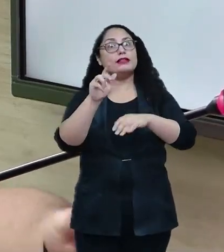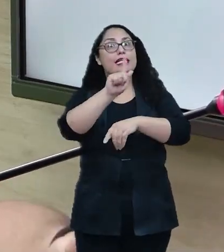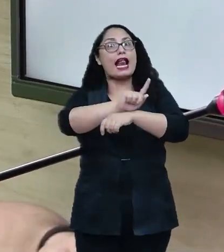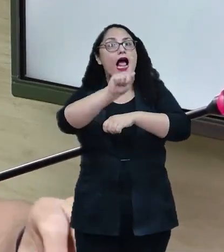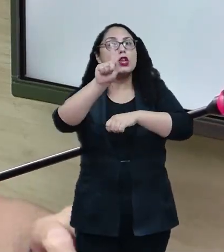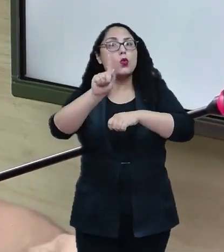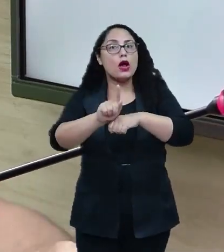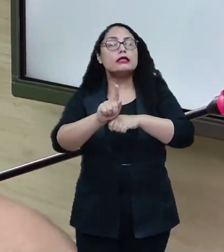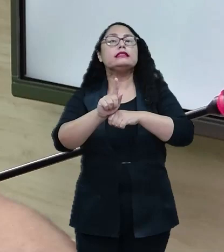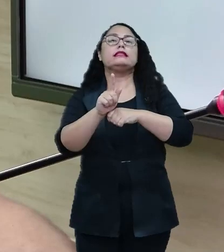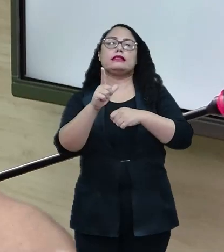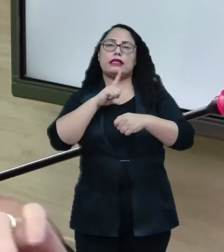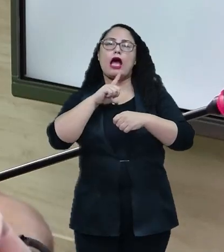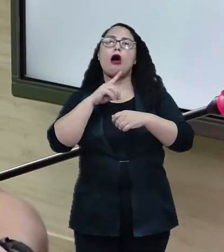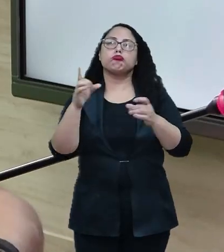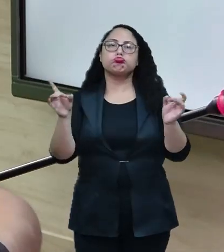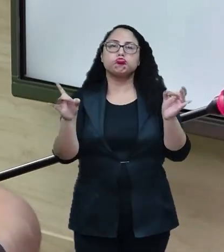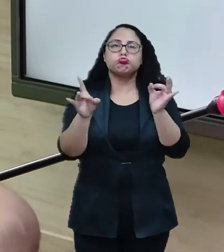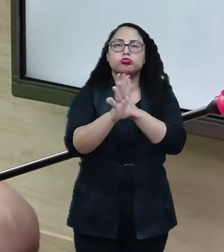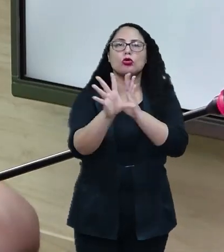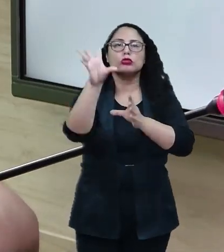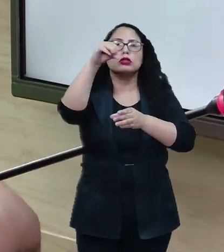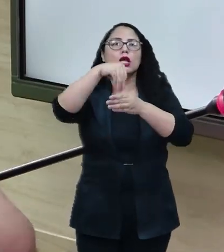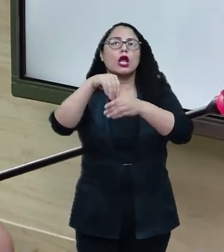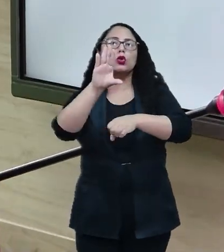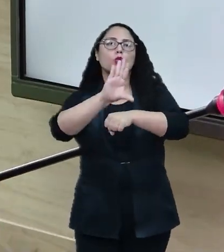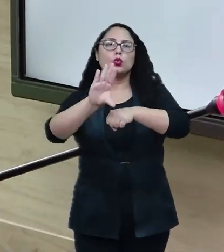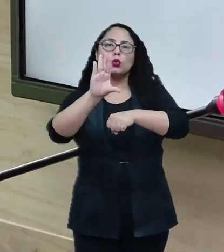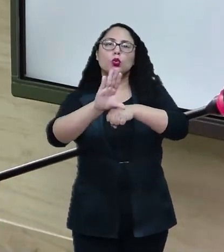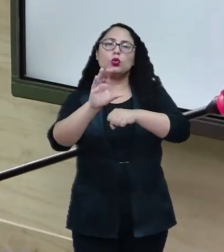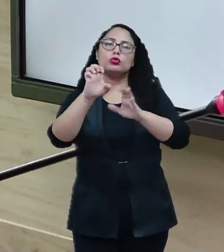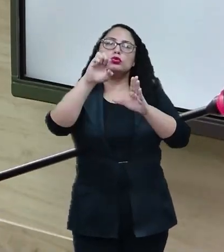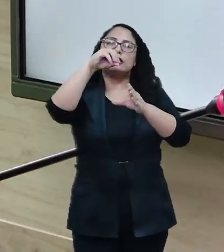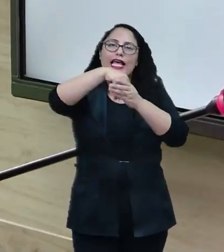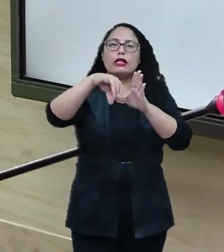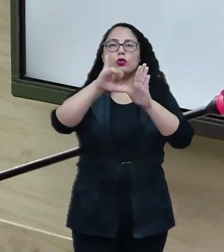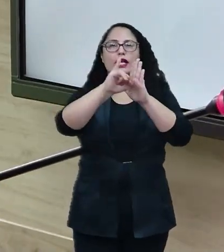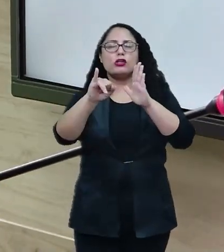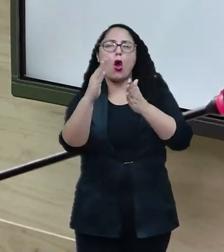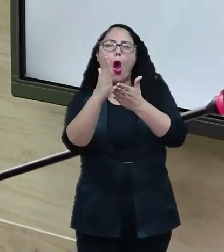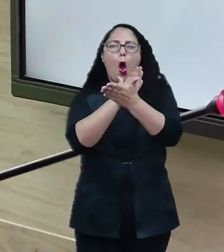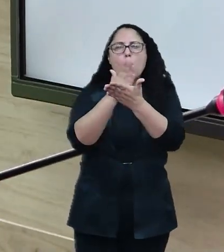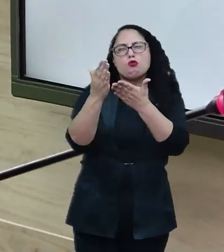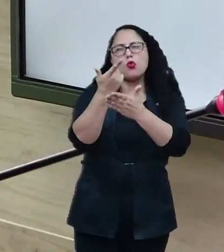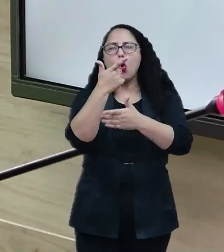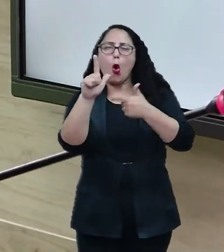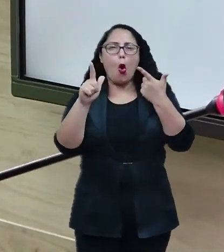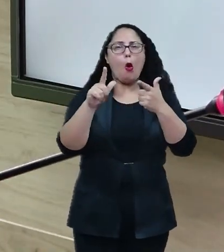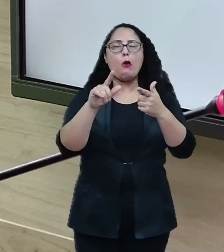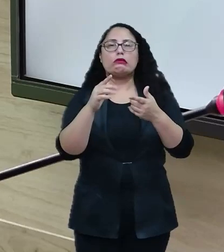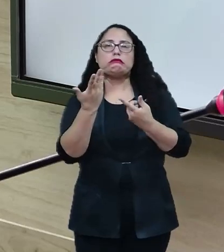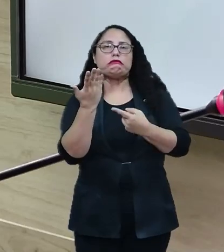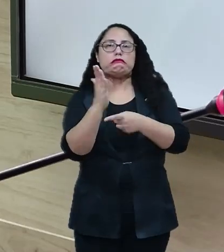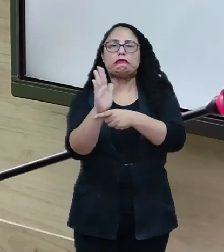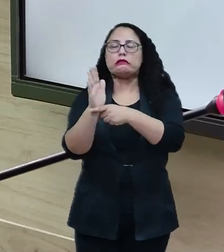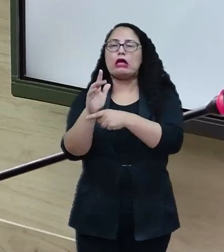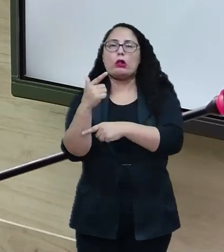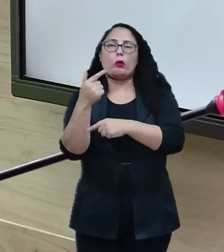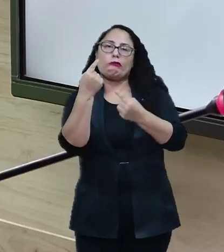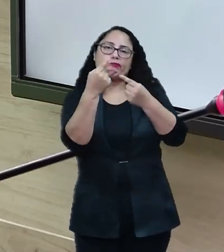né, estão contemplados dentro do curso, dentro do edital. algum ou outro assim que não está, porque realmente não